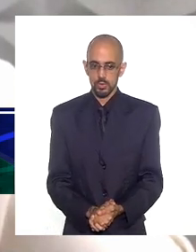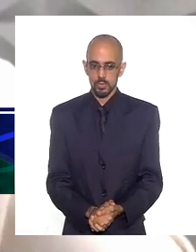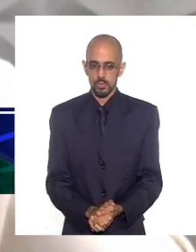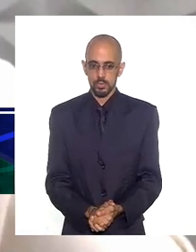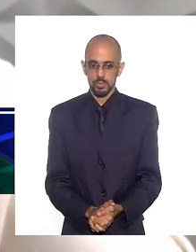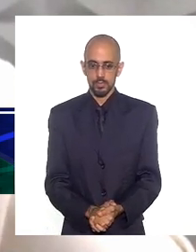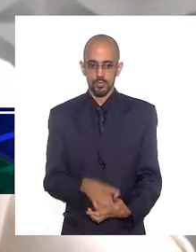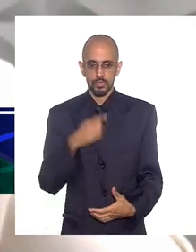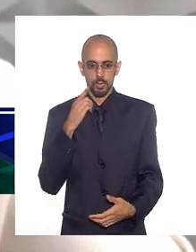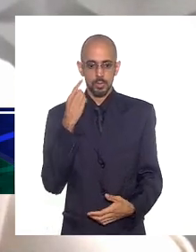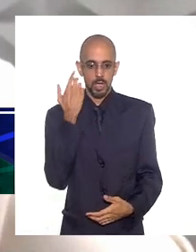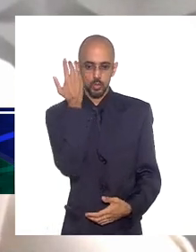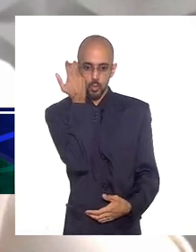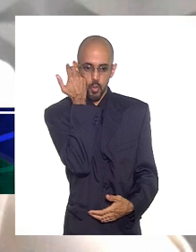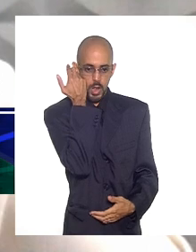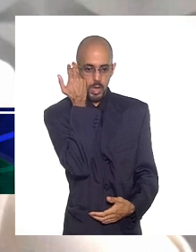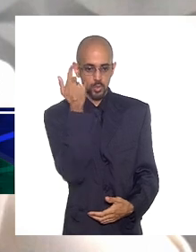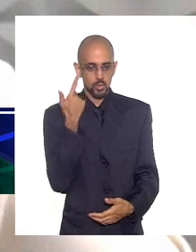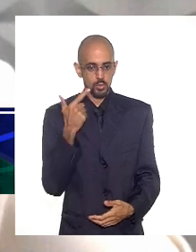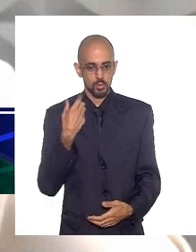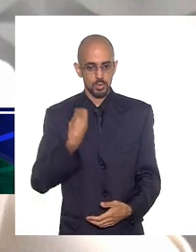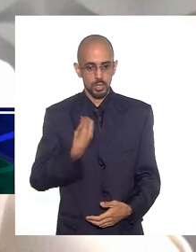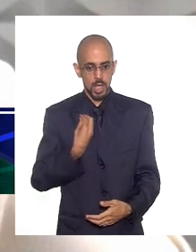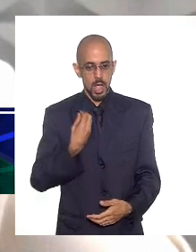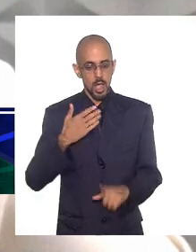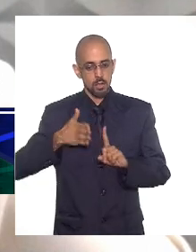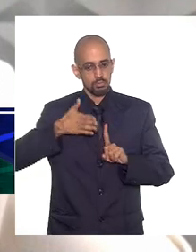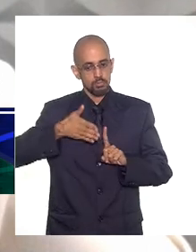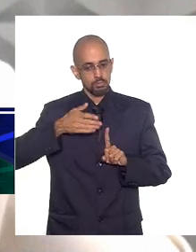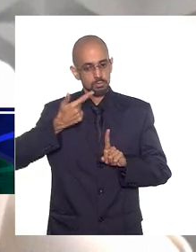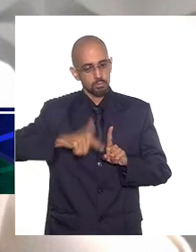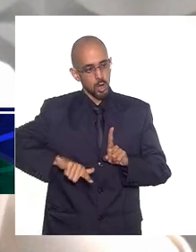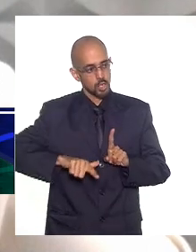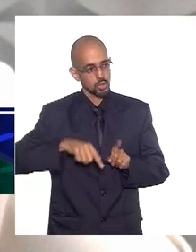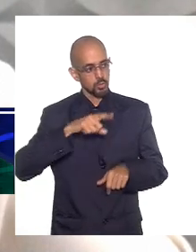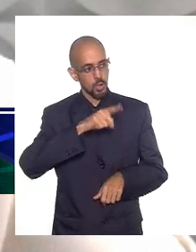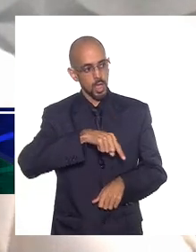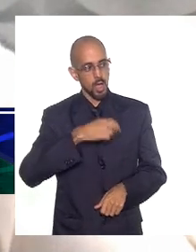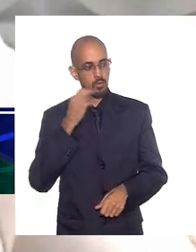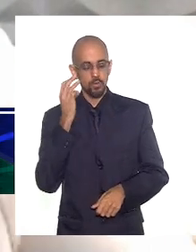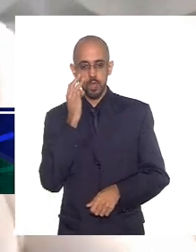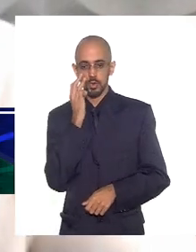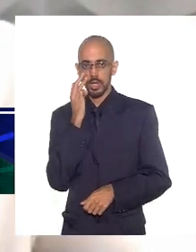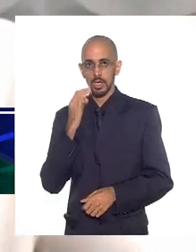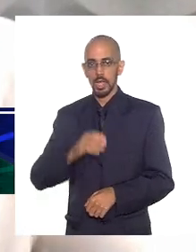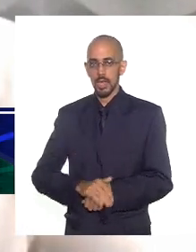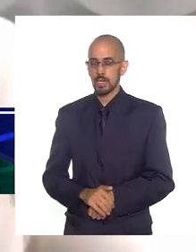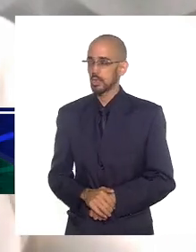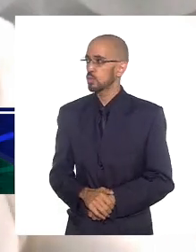Deputado Eliomar Coelho, o próximo orador inscrito é o deputado Valdec Carneiro.